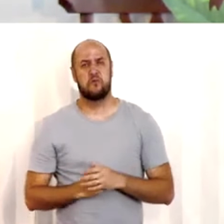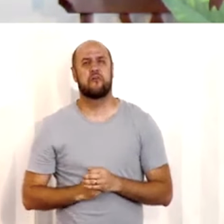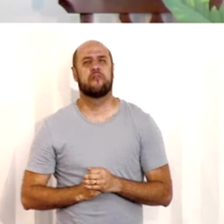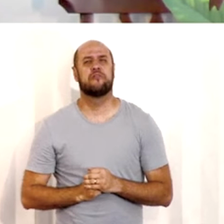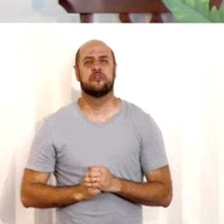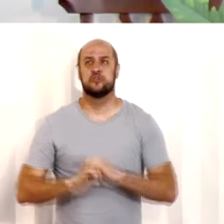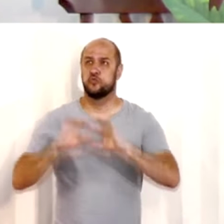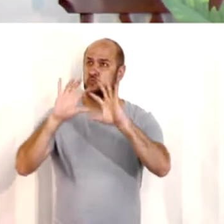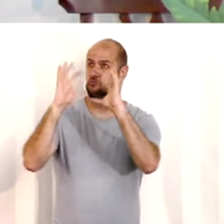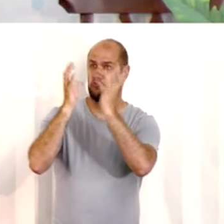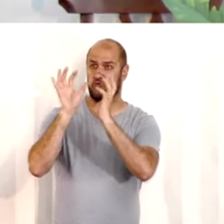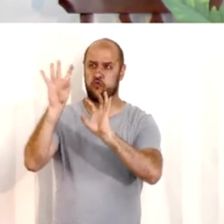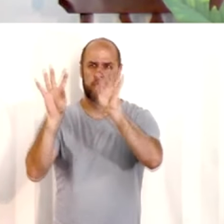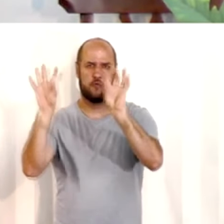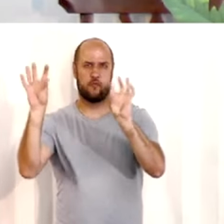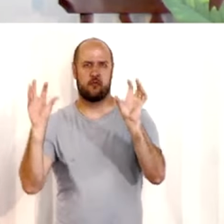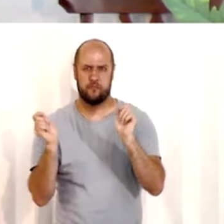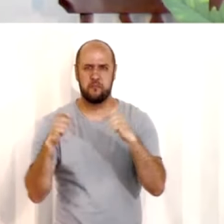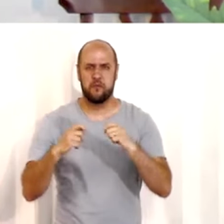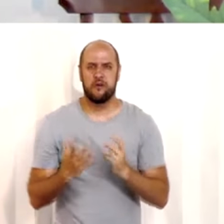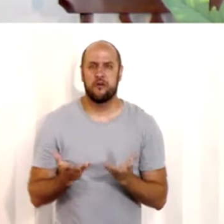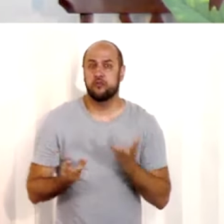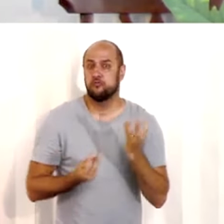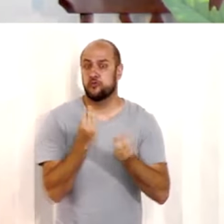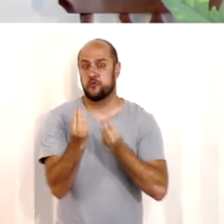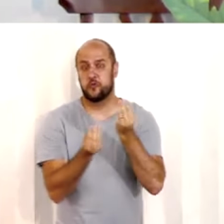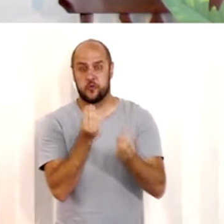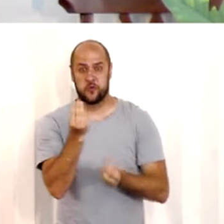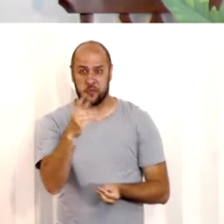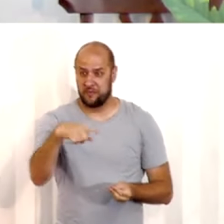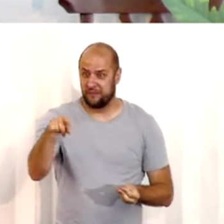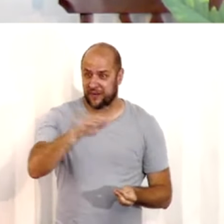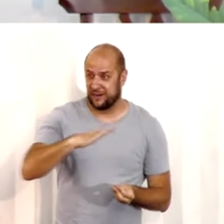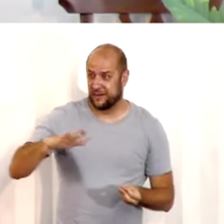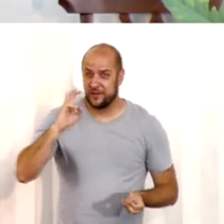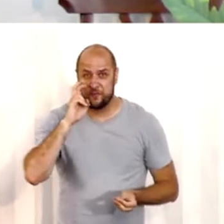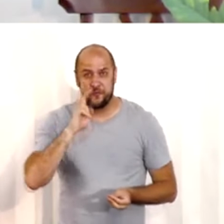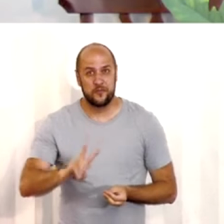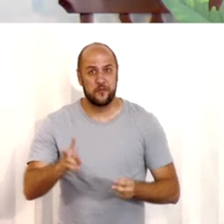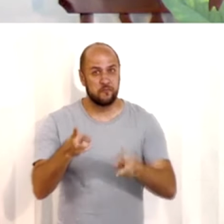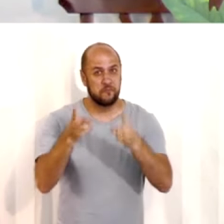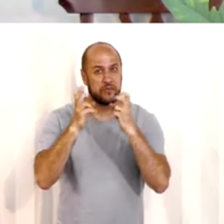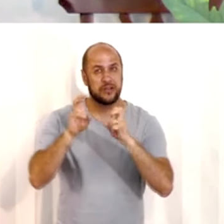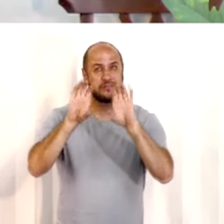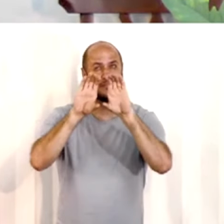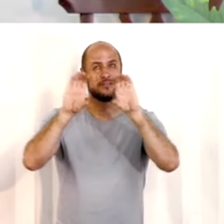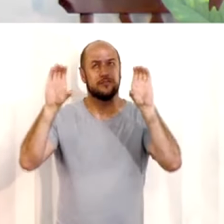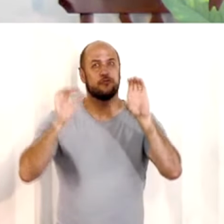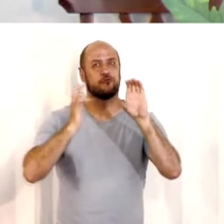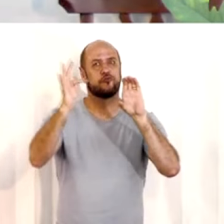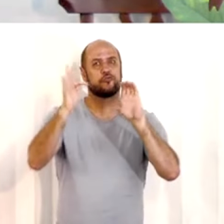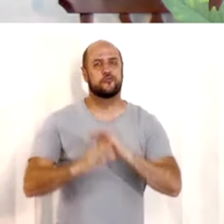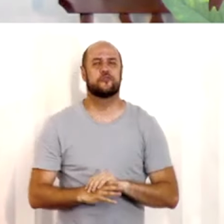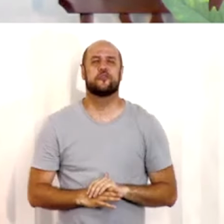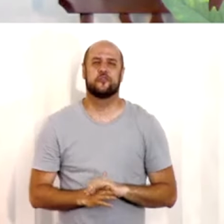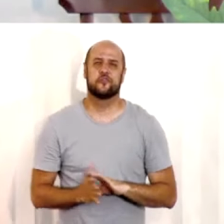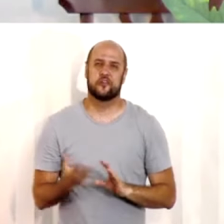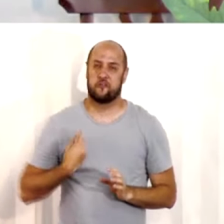algumas nuvens talvez. Como será que nossas crianças veem esse aspecto futuro, que é a morada eterna,